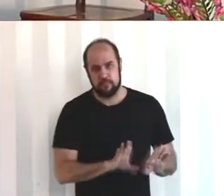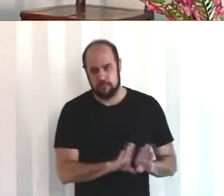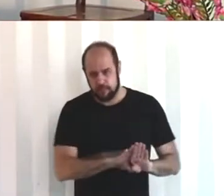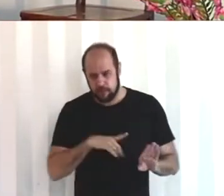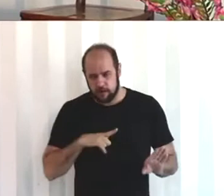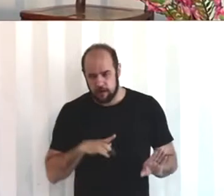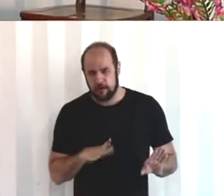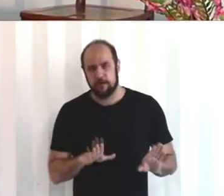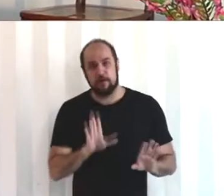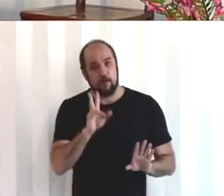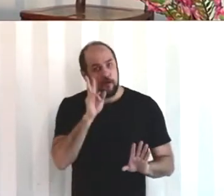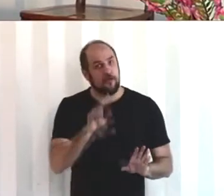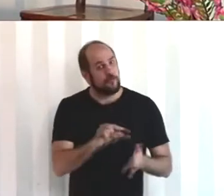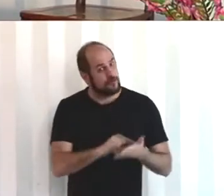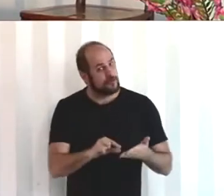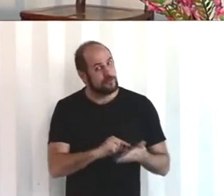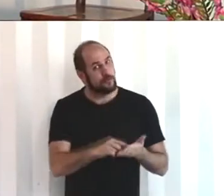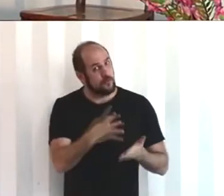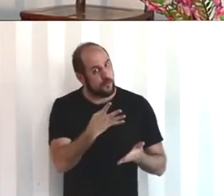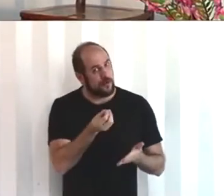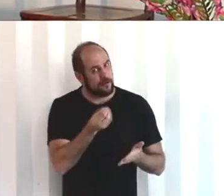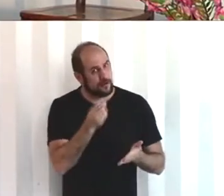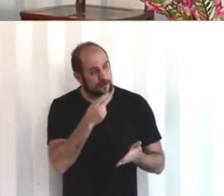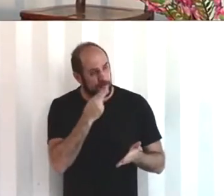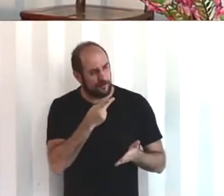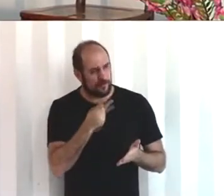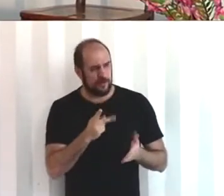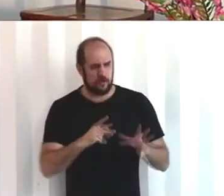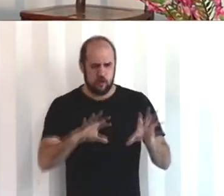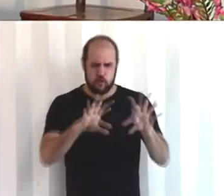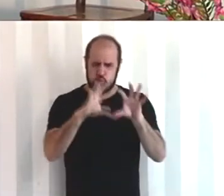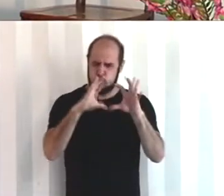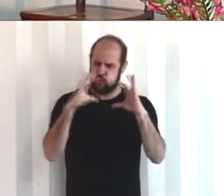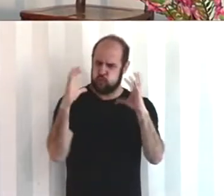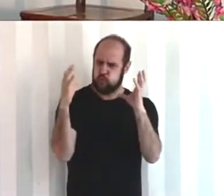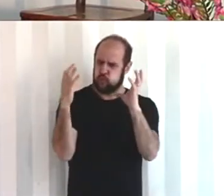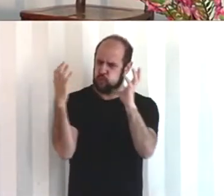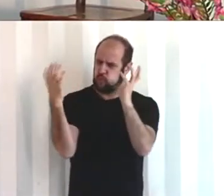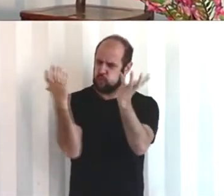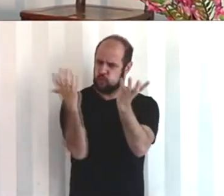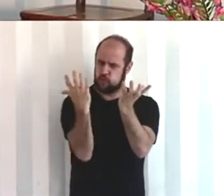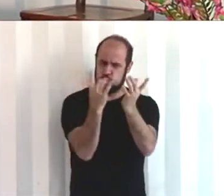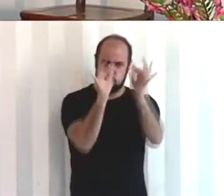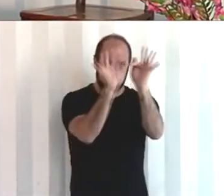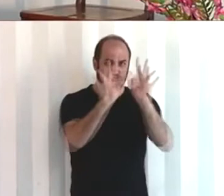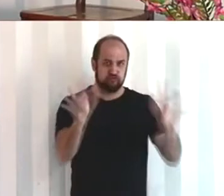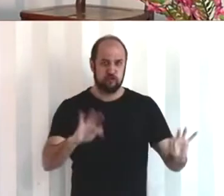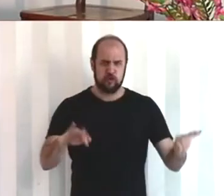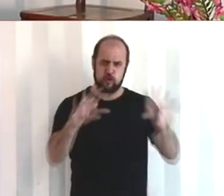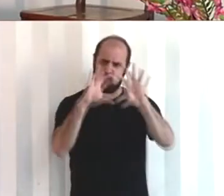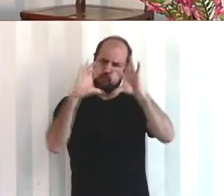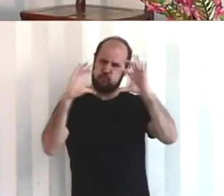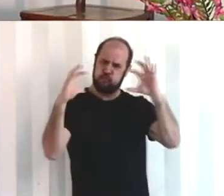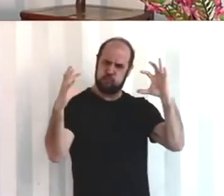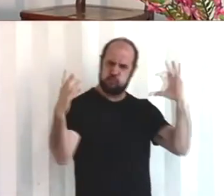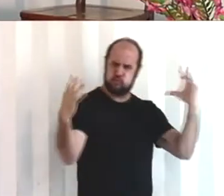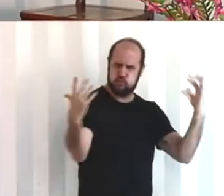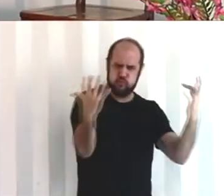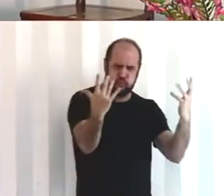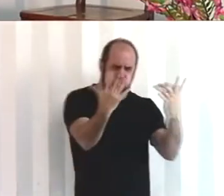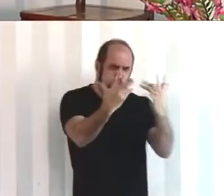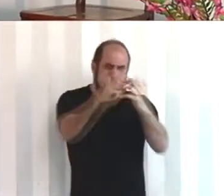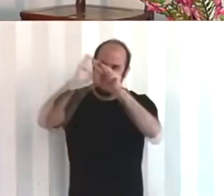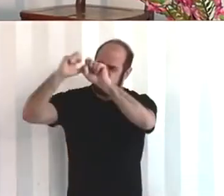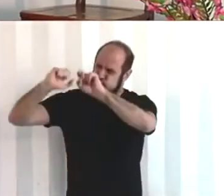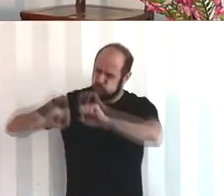40. Então a nuvem cobriu a tenda da congregação, e a glória do Senhor